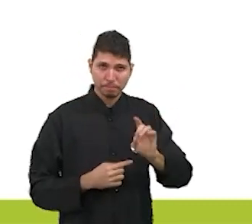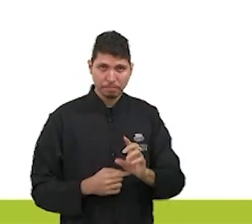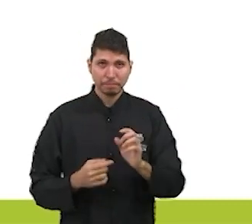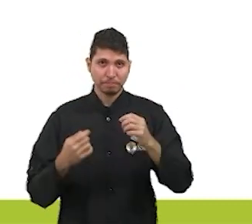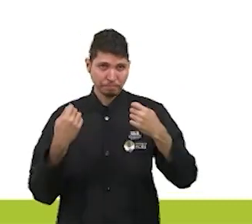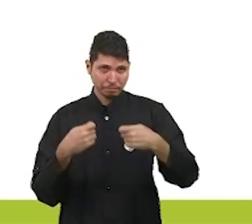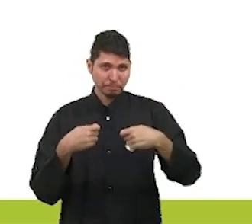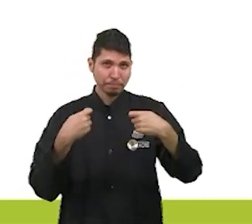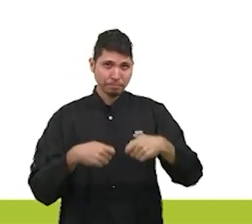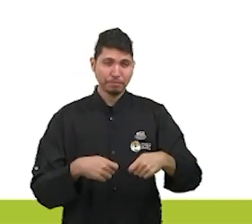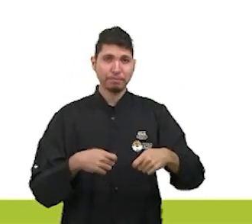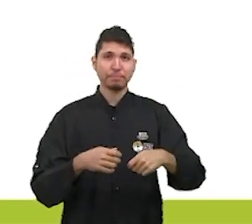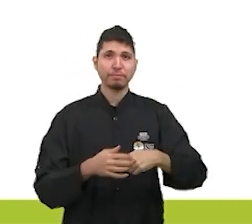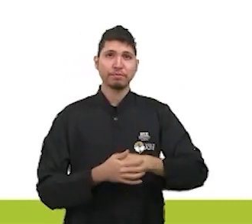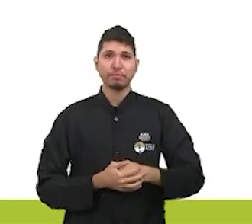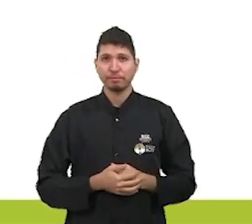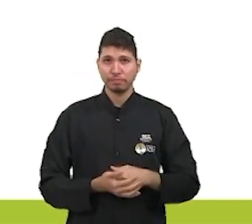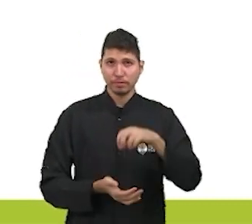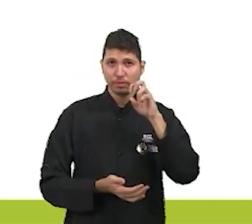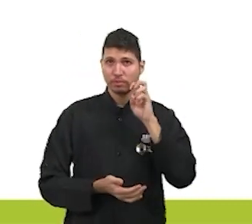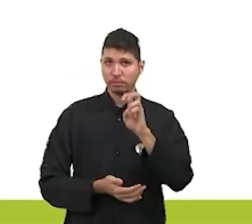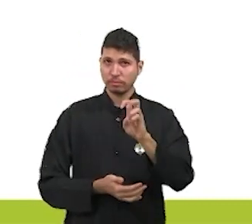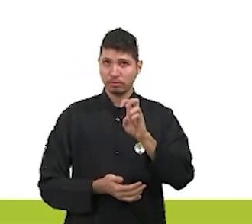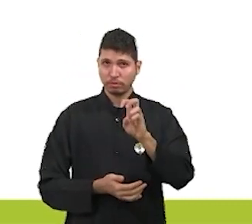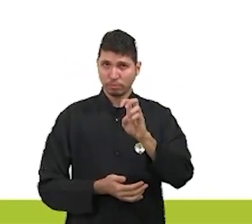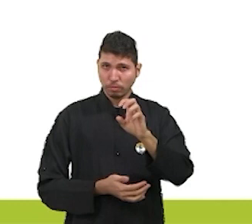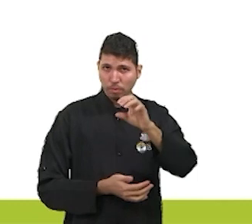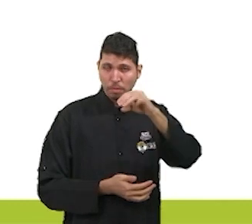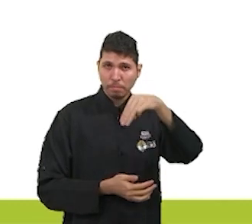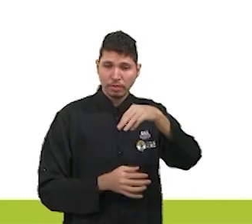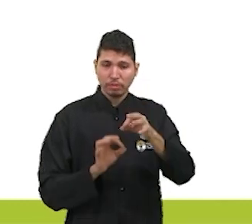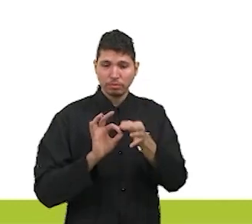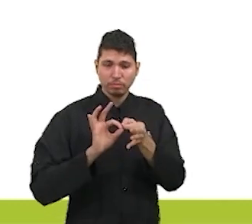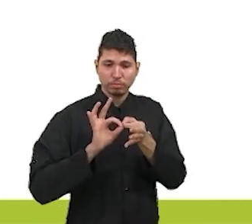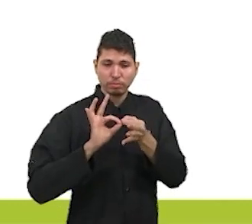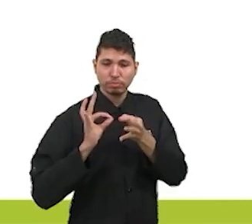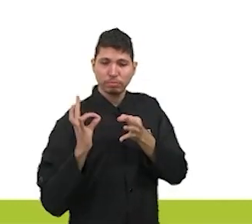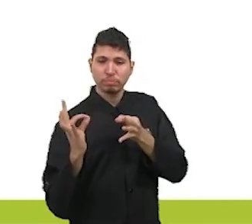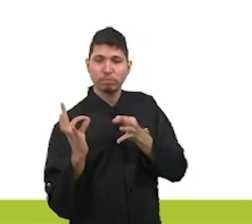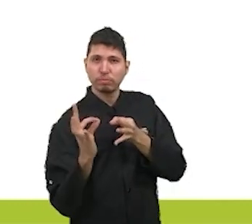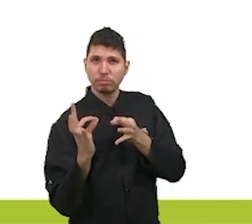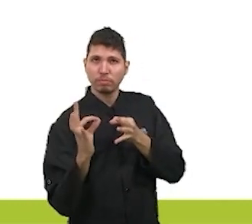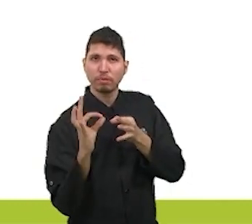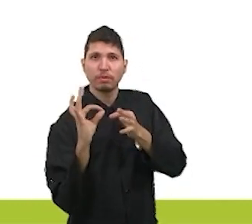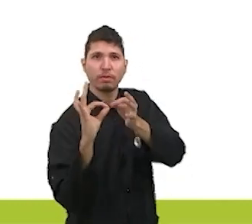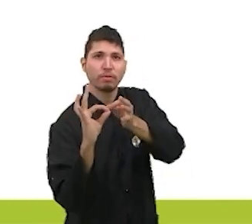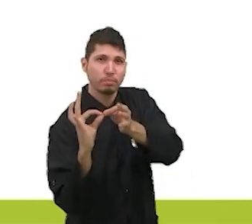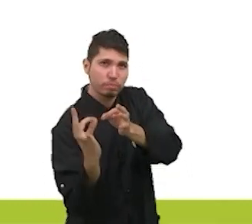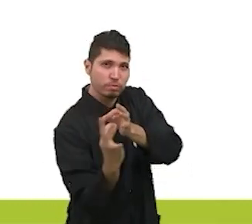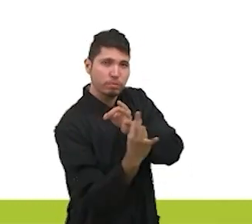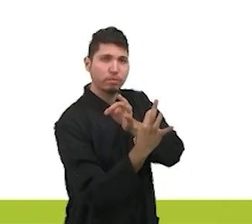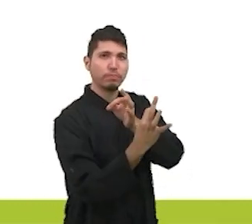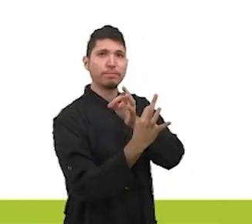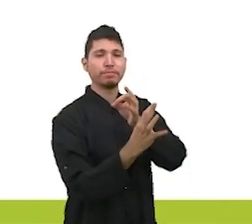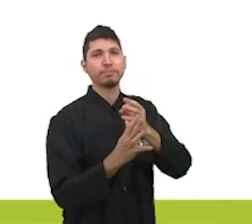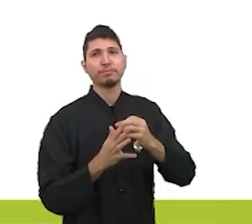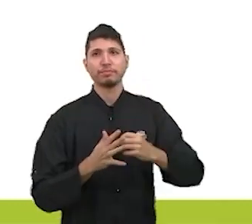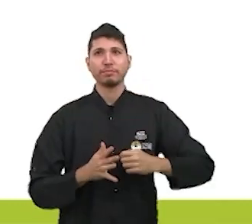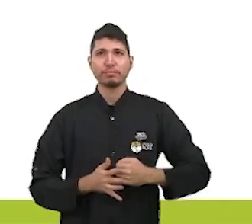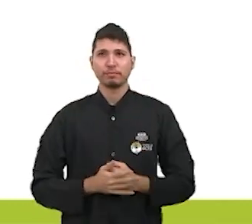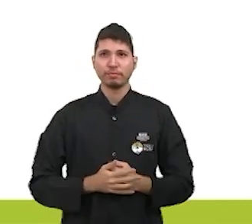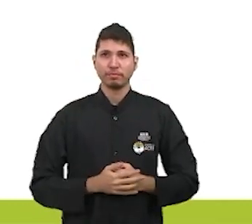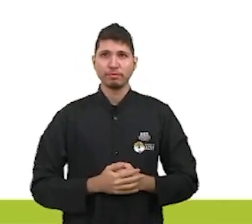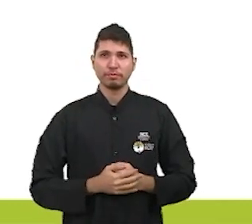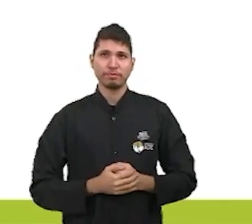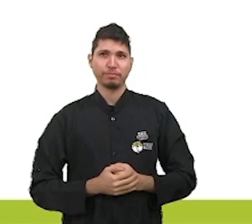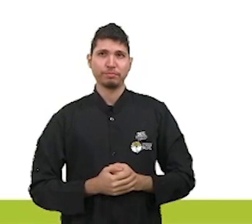ter exatamente 5 metros. Então eu vou ter aqui, ó, a base, né? A base da minha circunferência, e esse